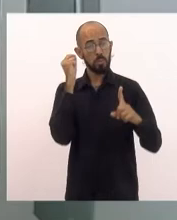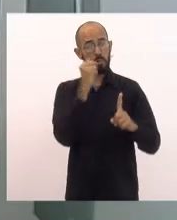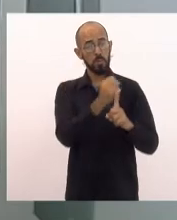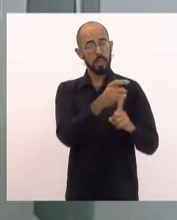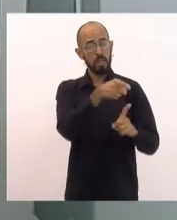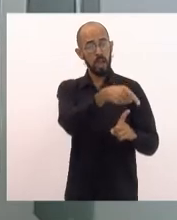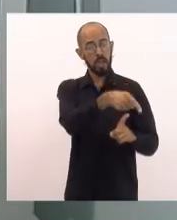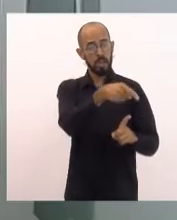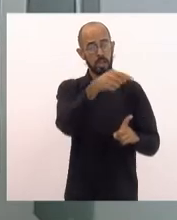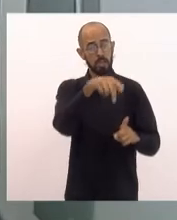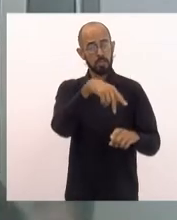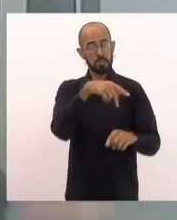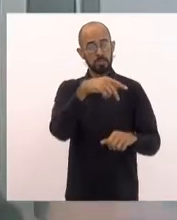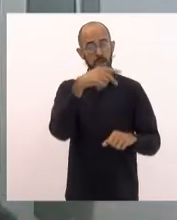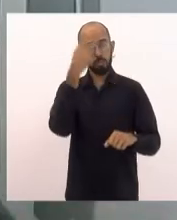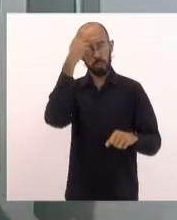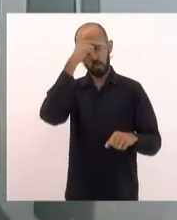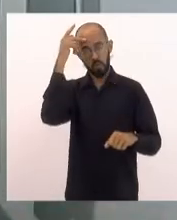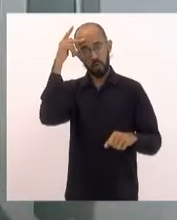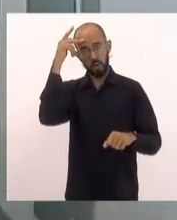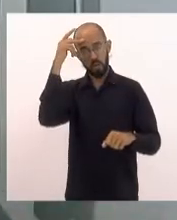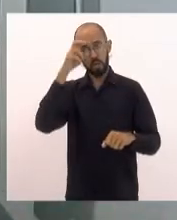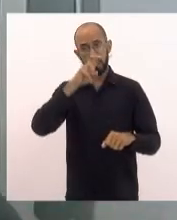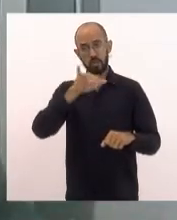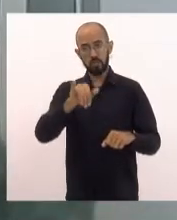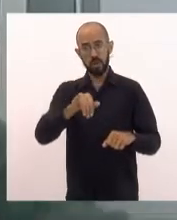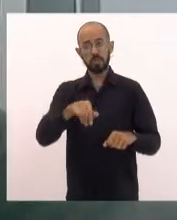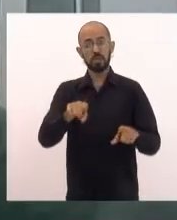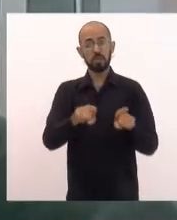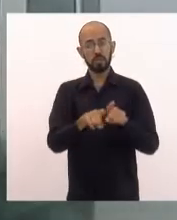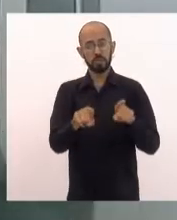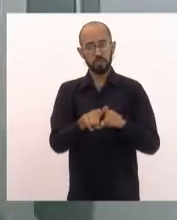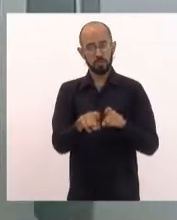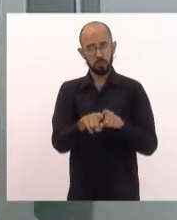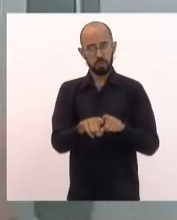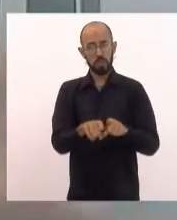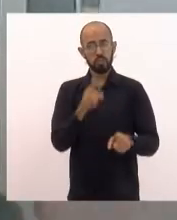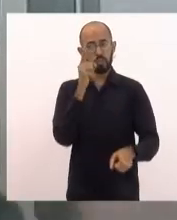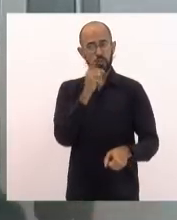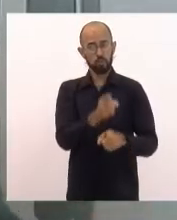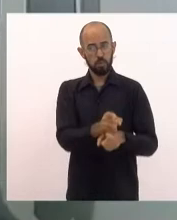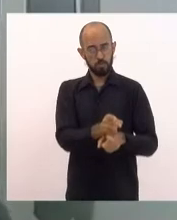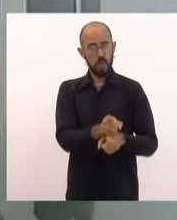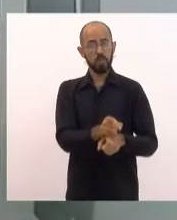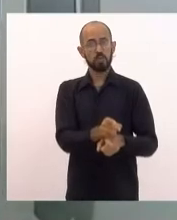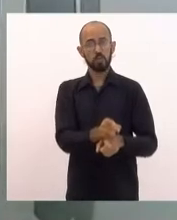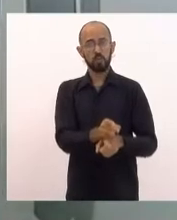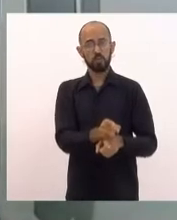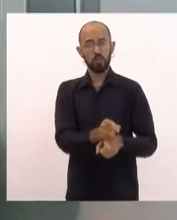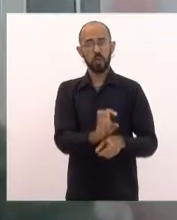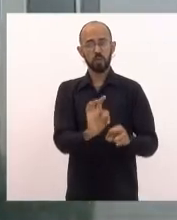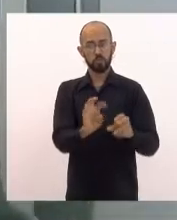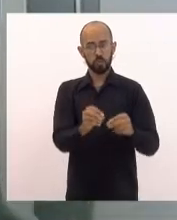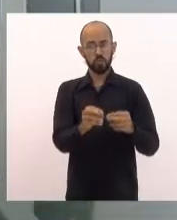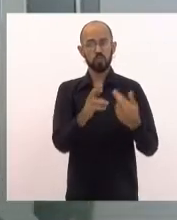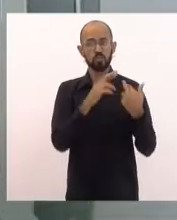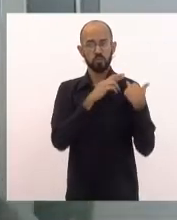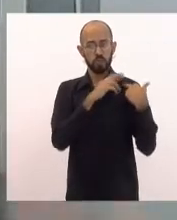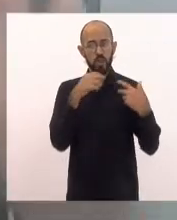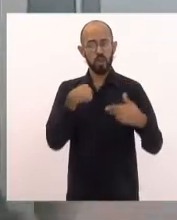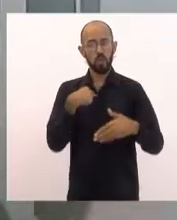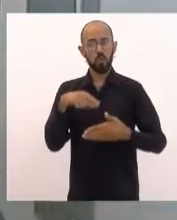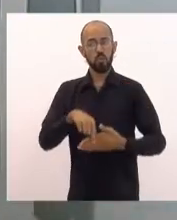desse cidadão e que seja descoberto o governador como quanto líder do governo. Quero que